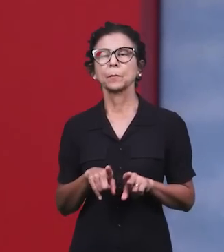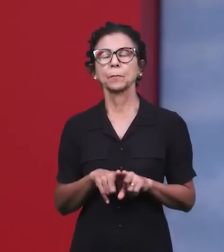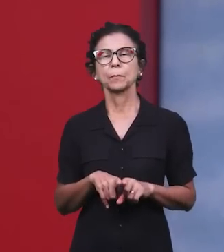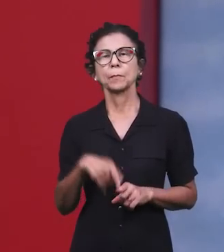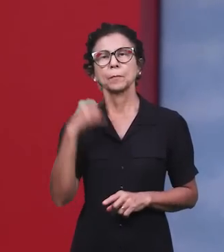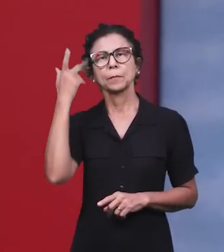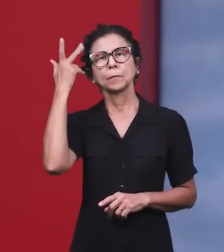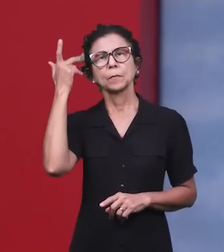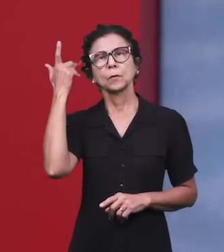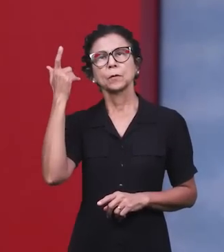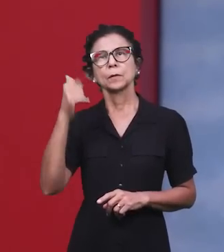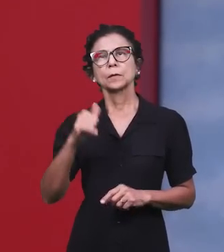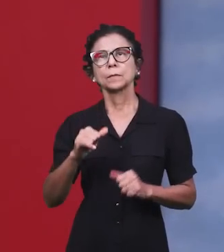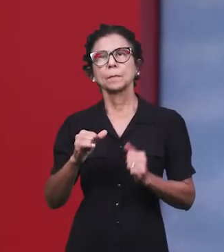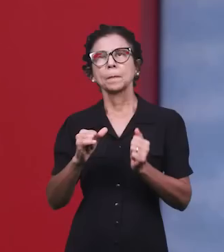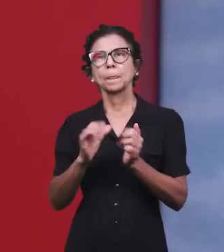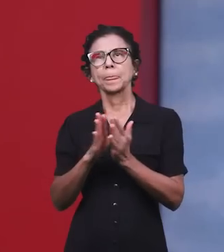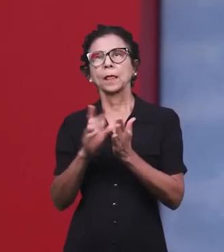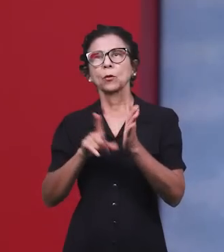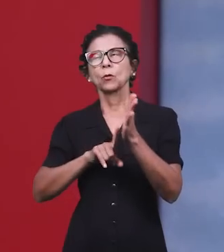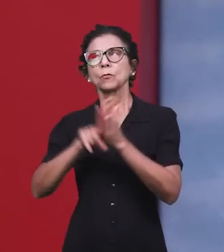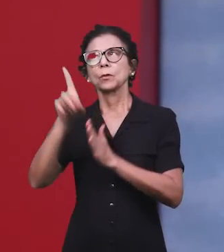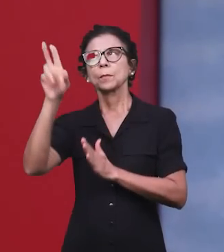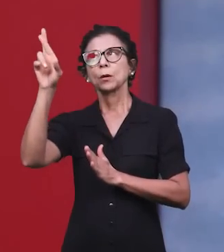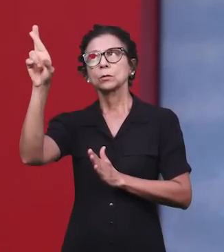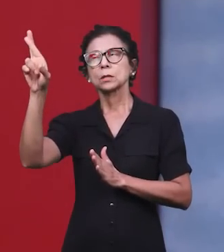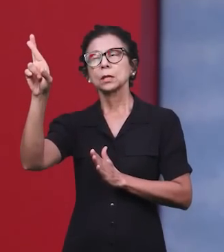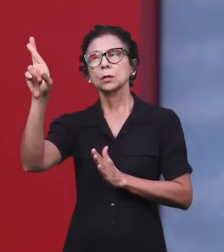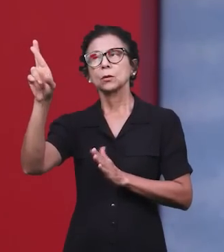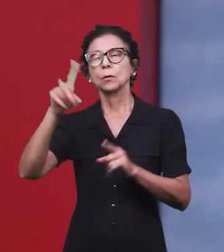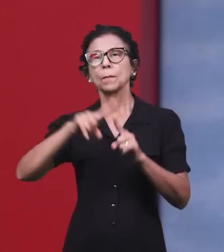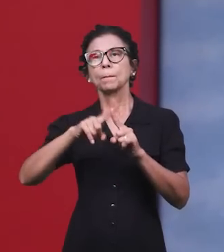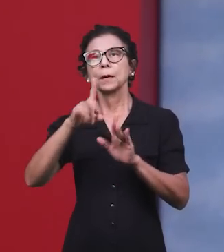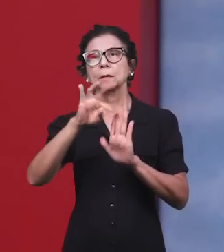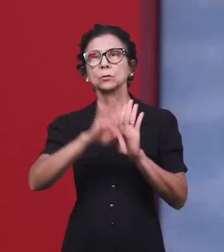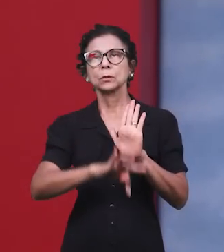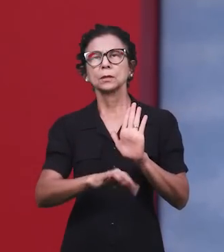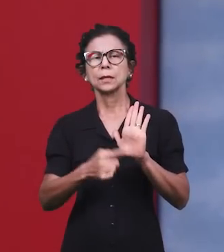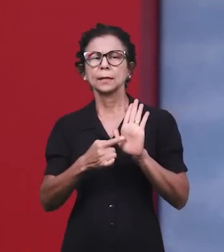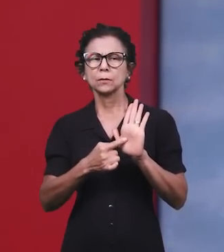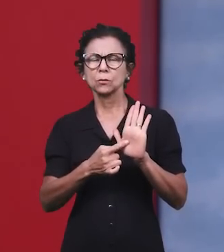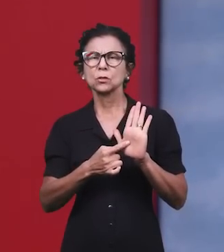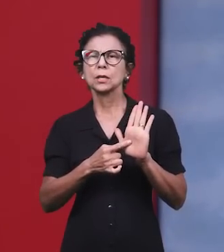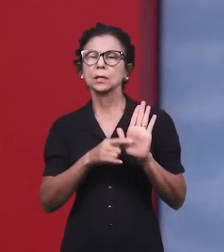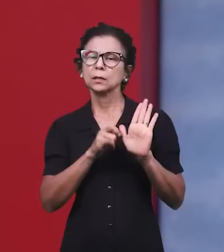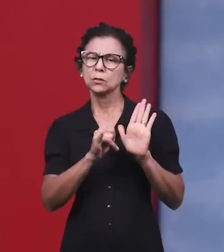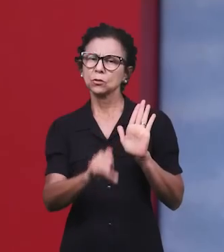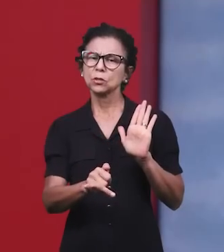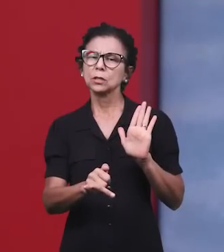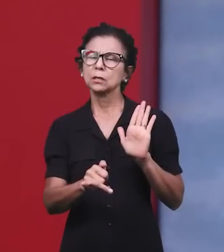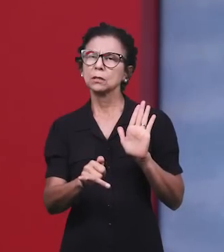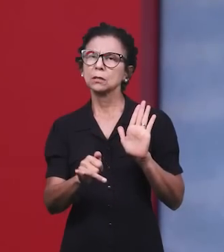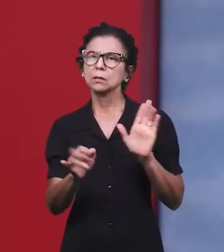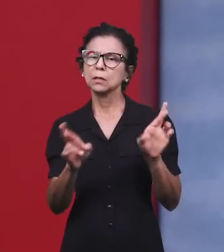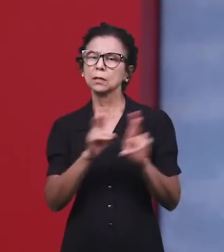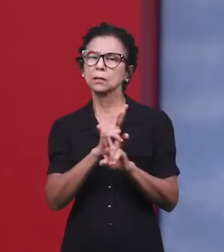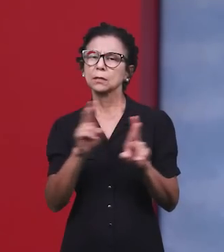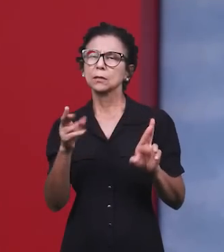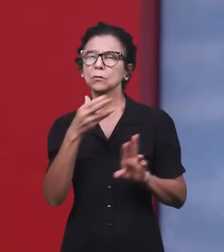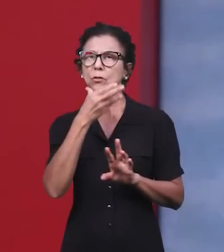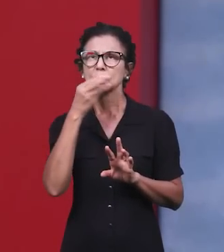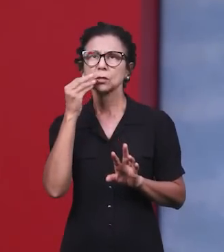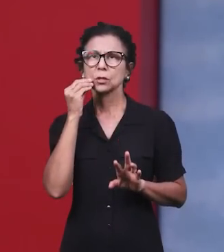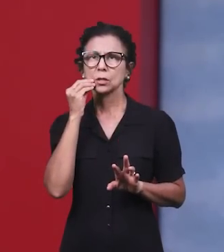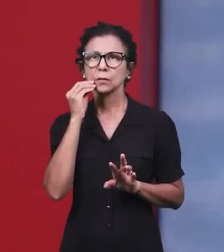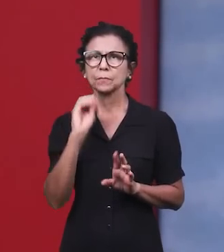quando vai consultar o Senhor, você até confirmar, mas no texto te dá alguma informação sobre o jejum, no texto até te mostrar algo